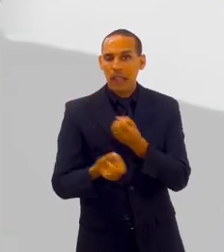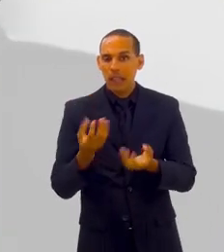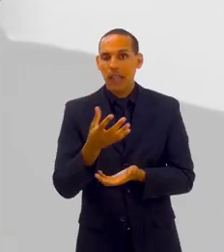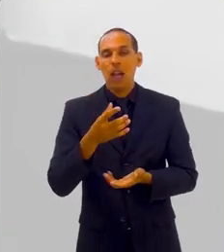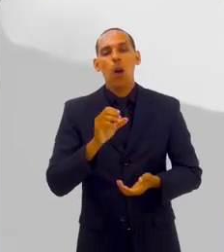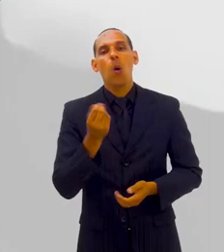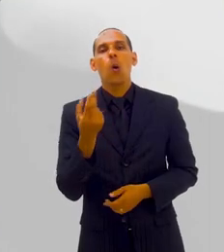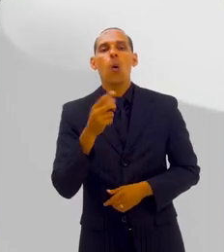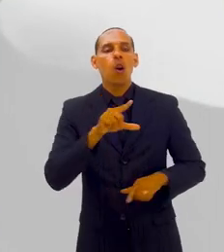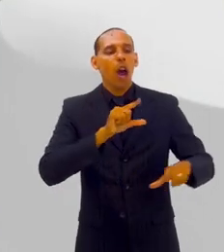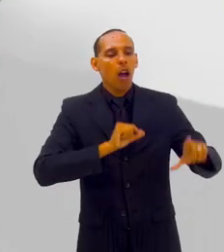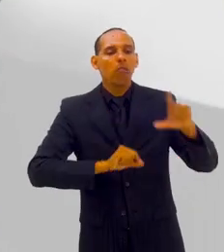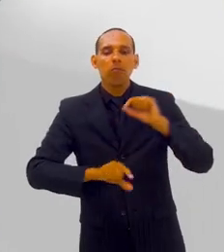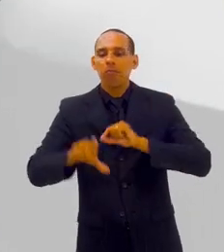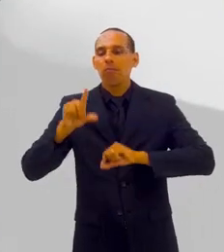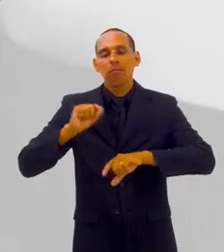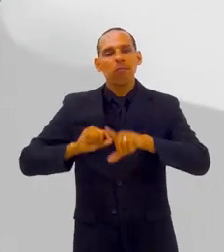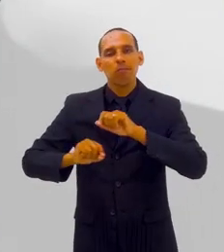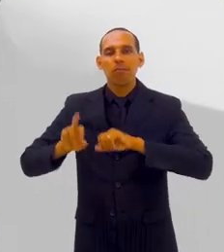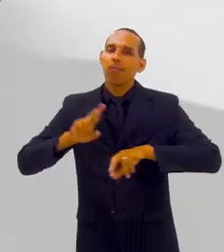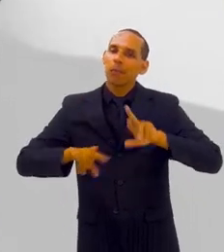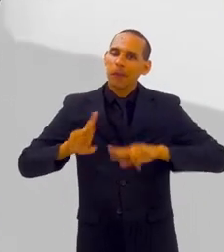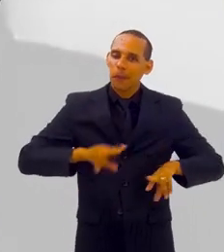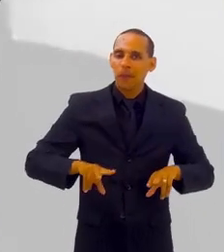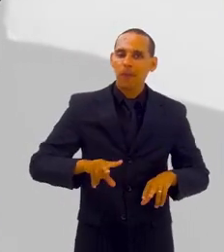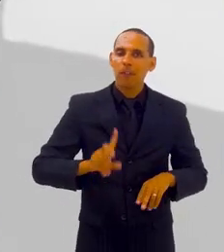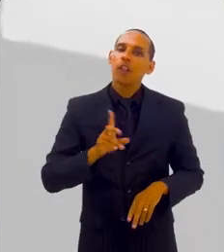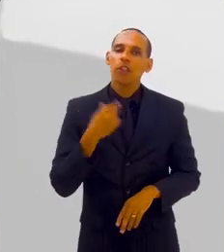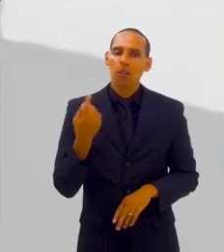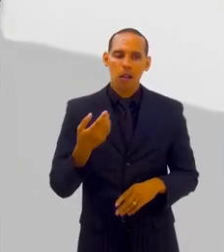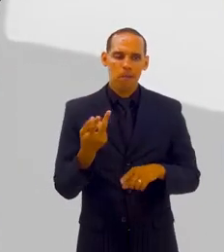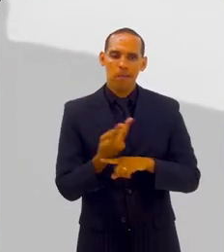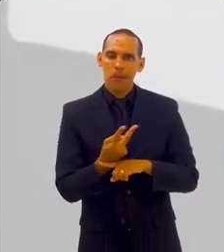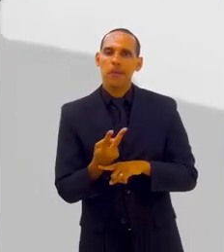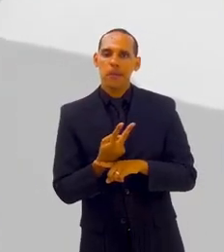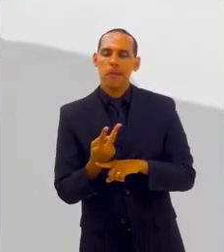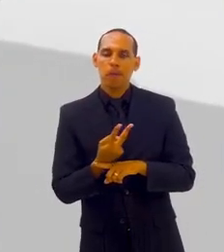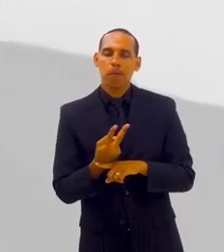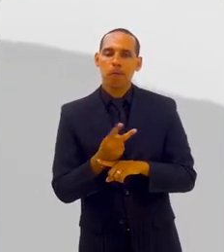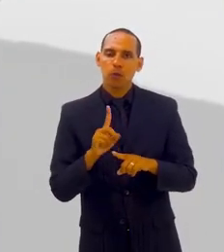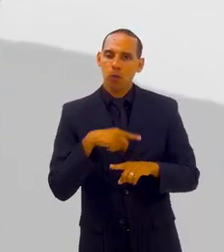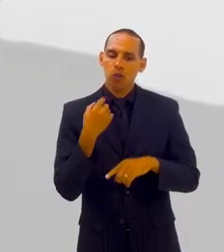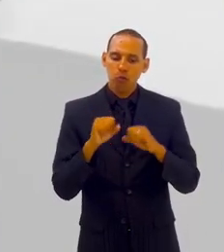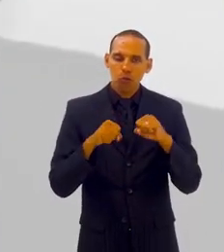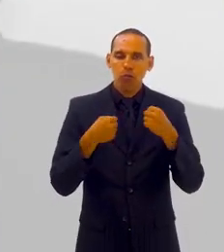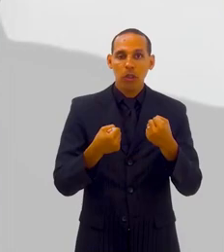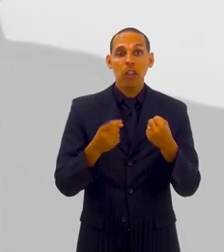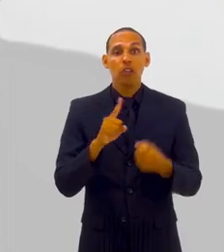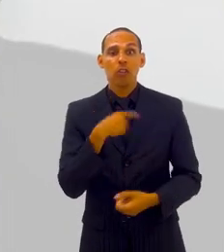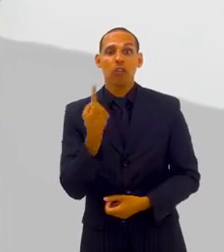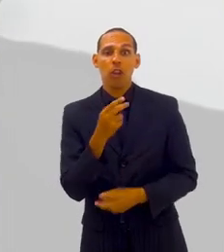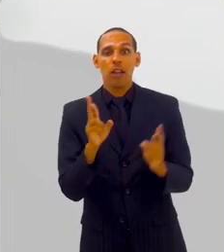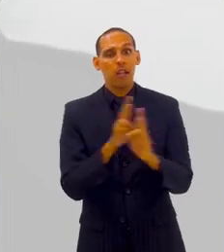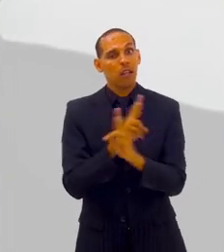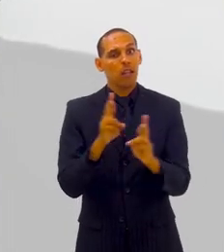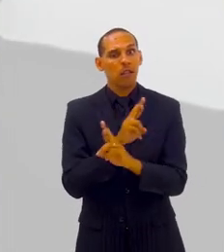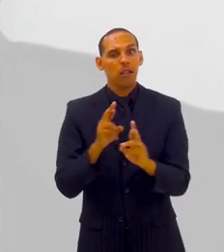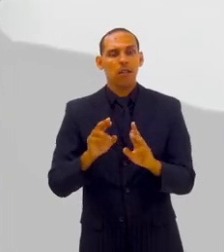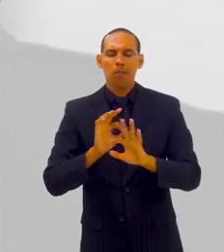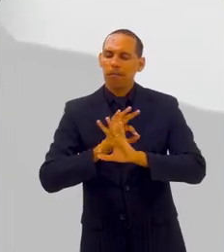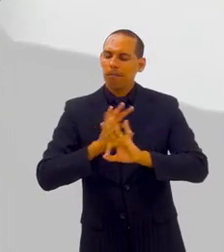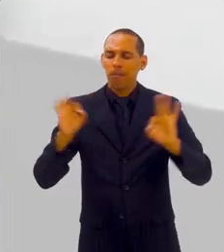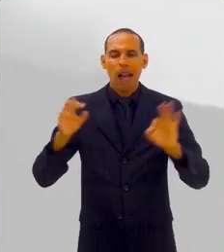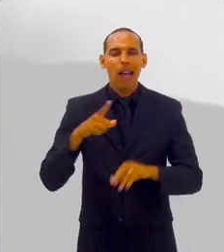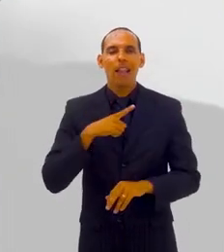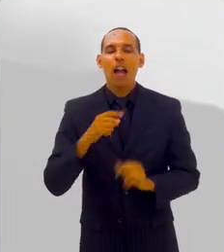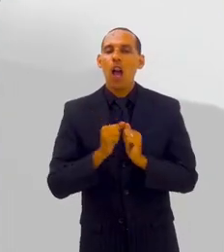algumas alternativas E é isso que a gente procura sempre fazer então a gente tem que ter a gente tem um excelente relacionamento